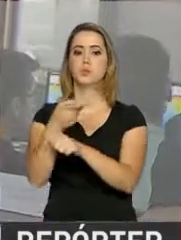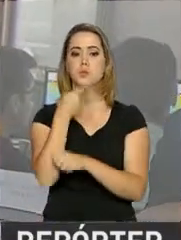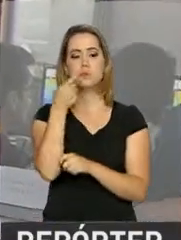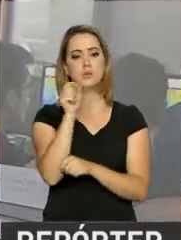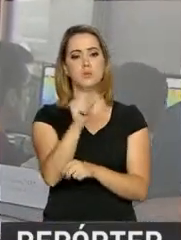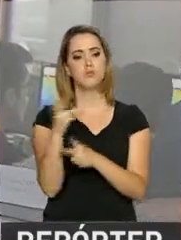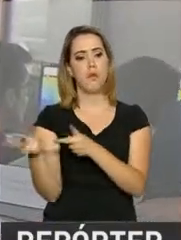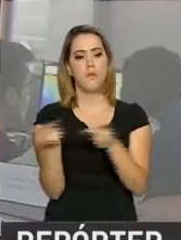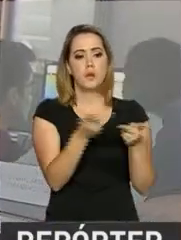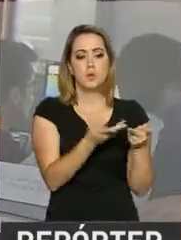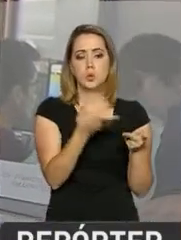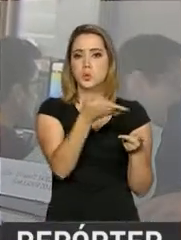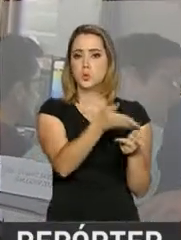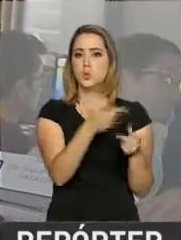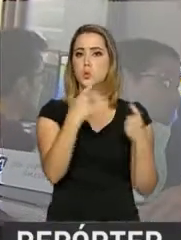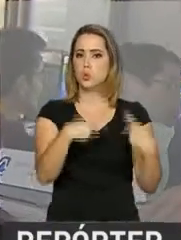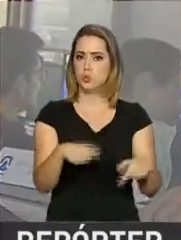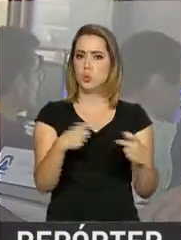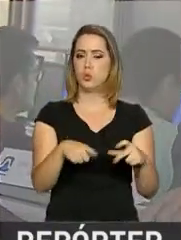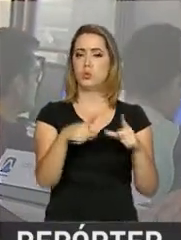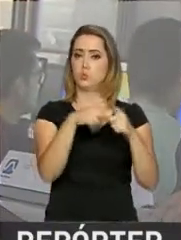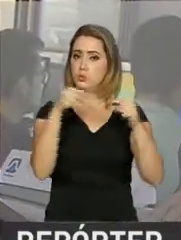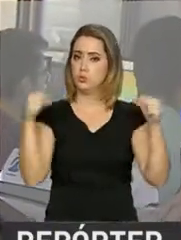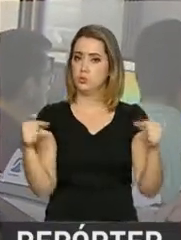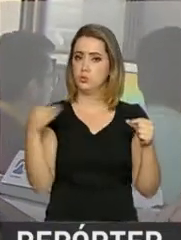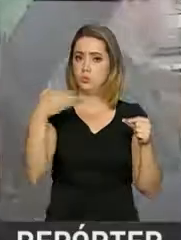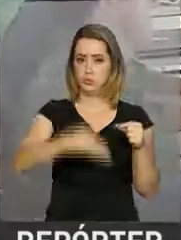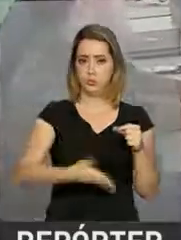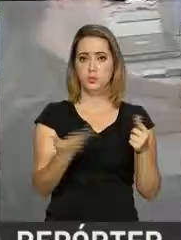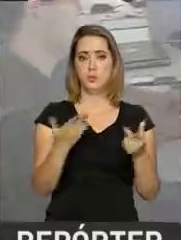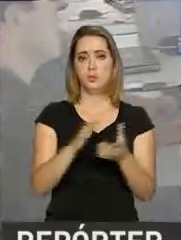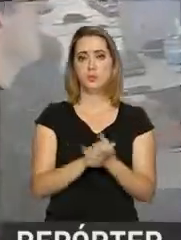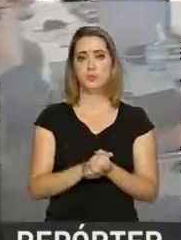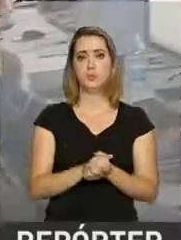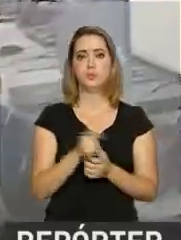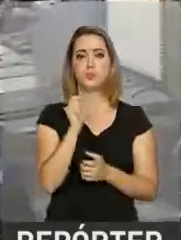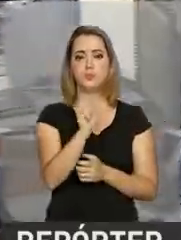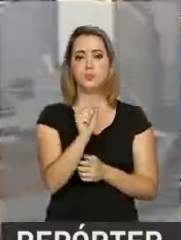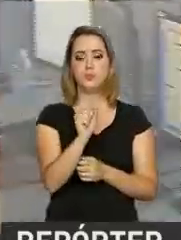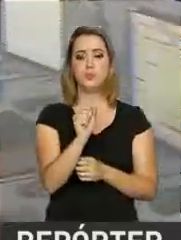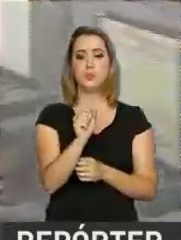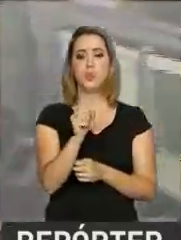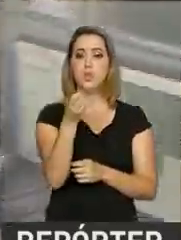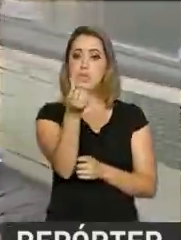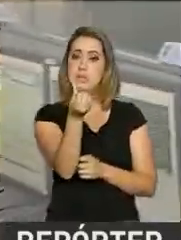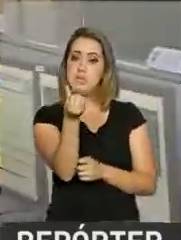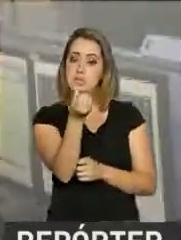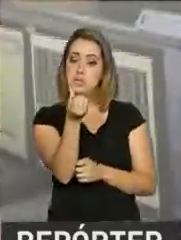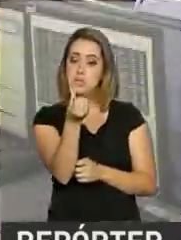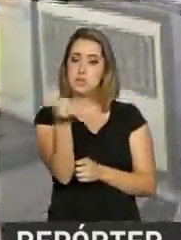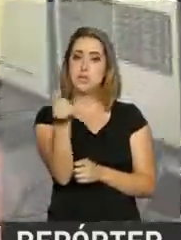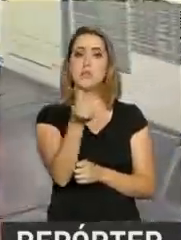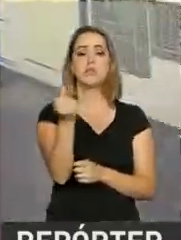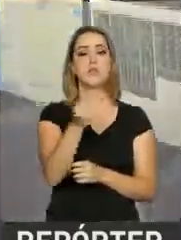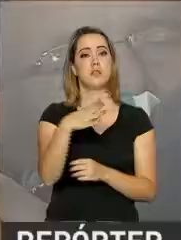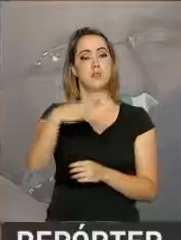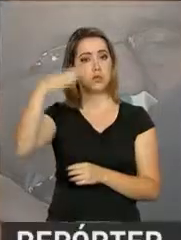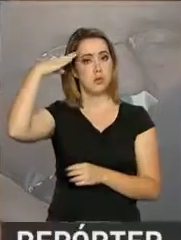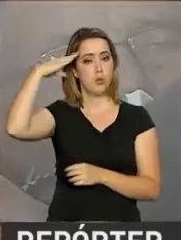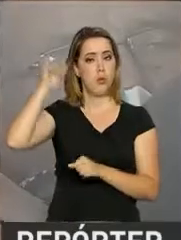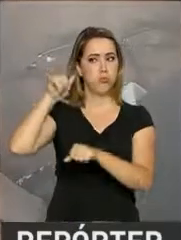visitou o centro de operações espaciais do satélite localizado no sexto comando aéreo regional em brasília